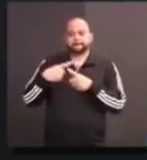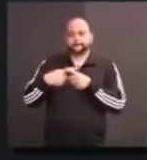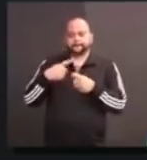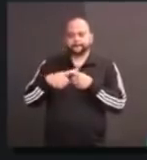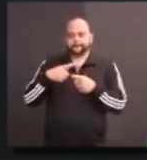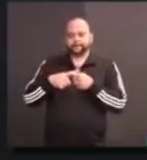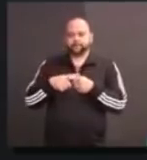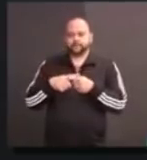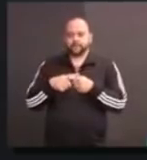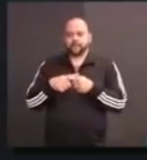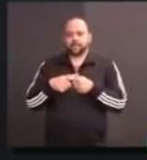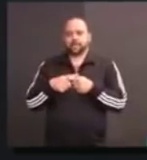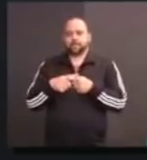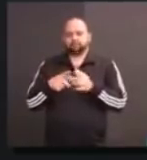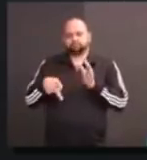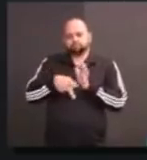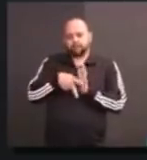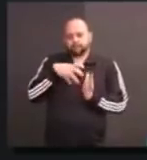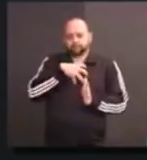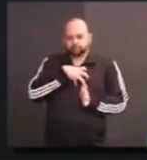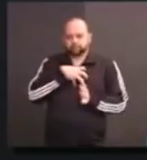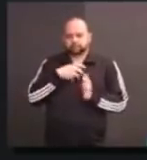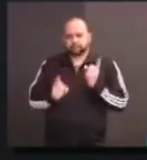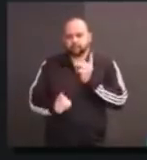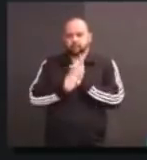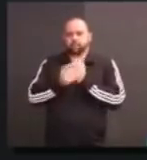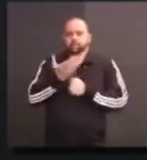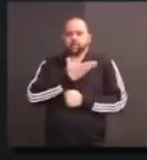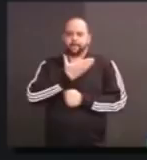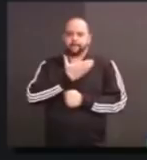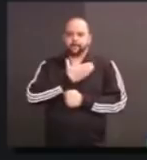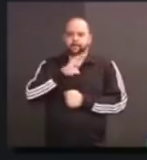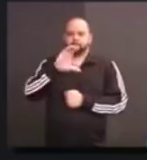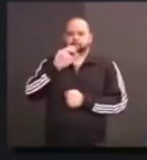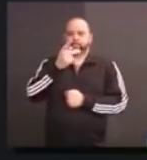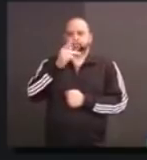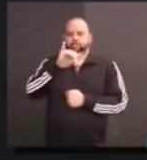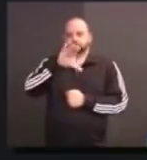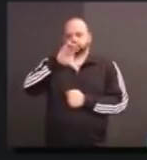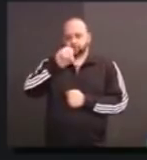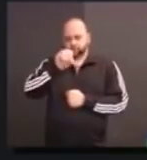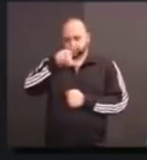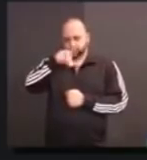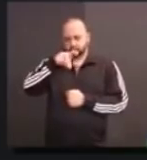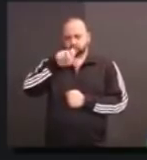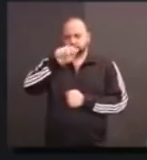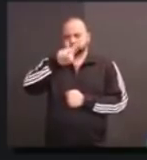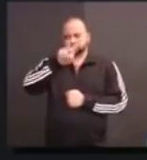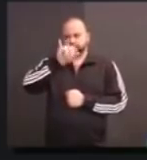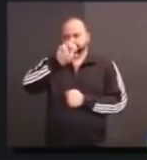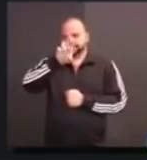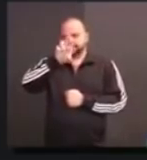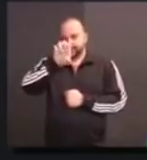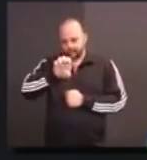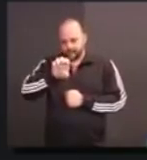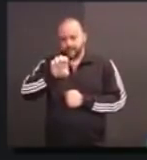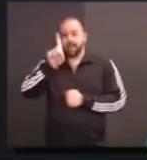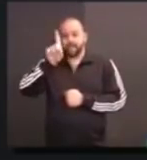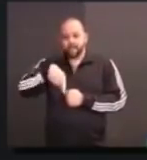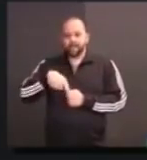do encontro dos amigos de Chico Xavier é esta: é um